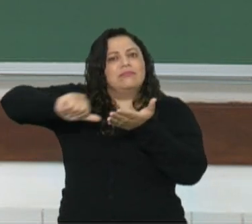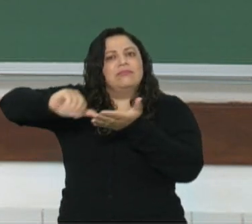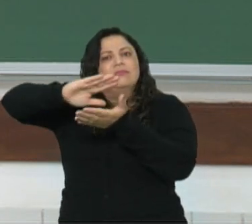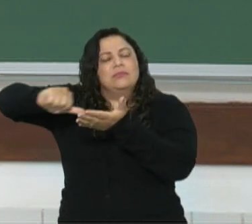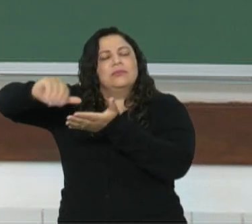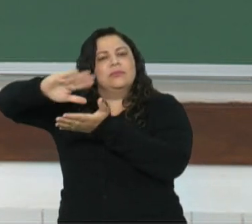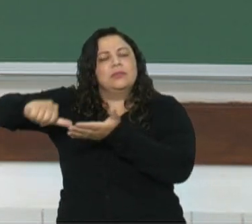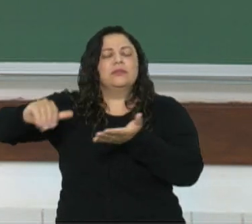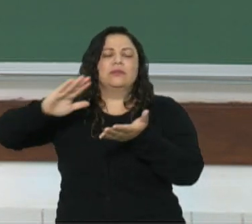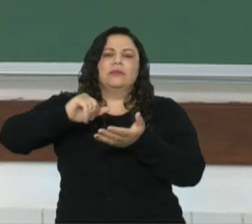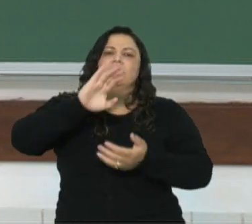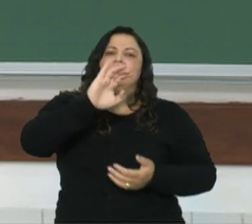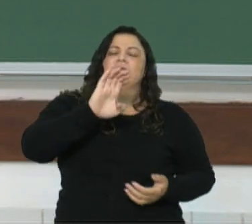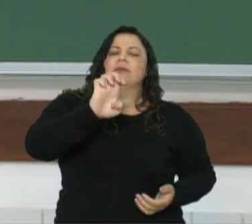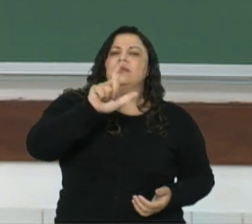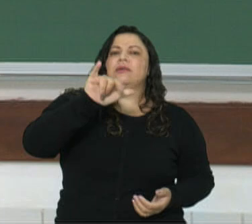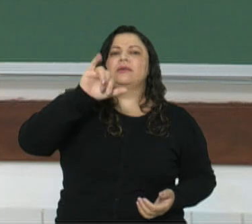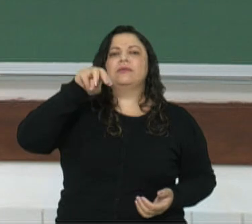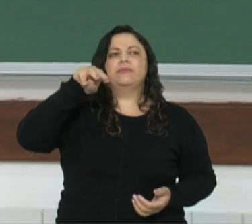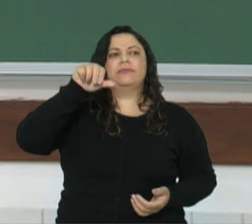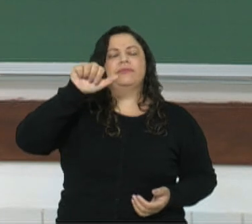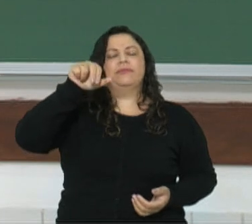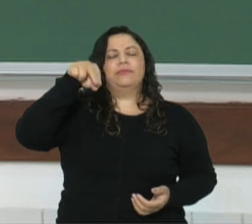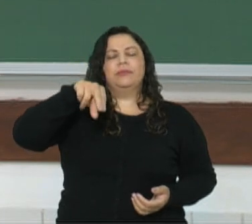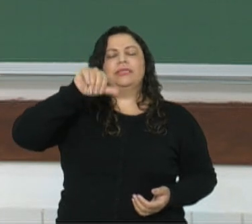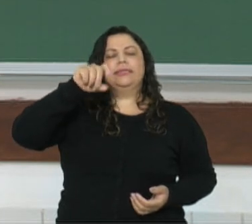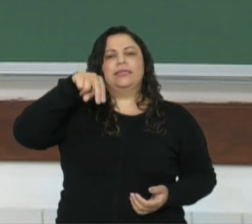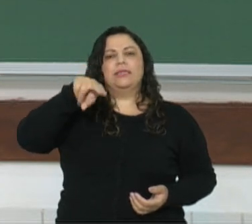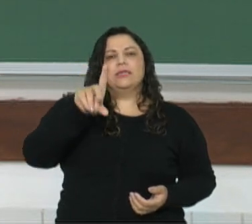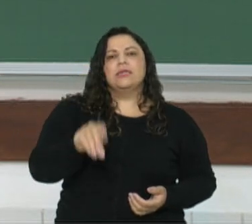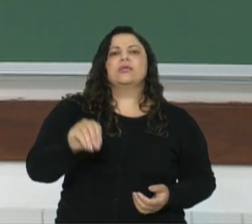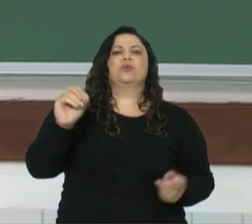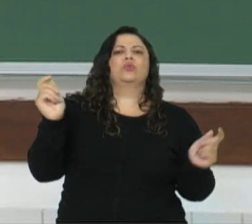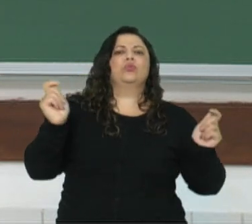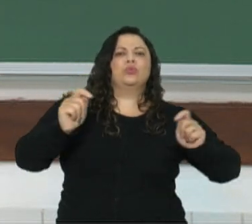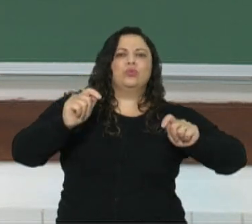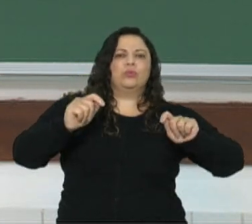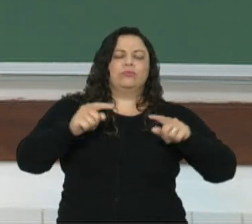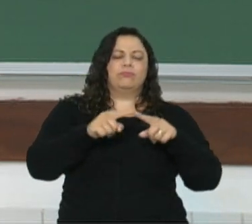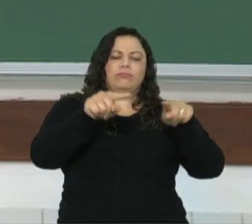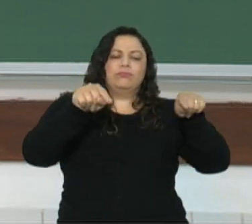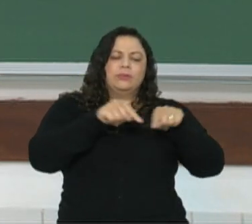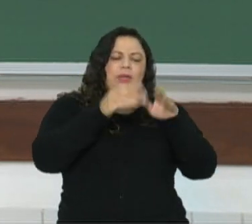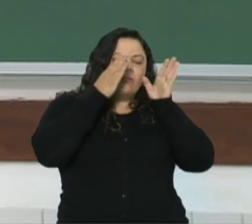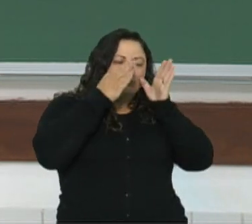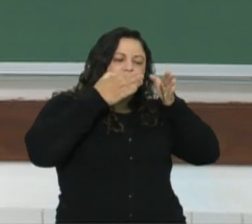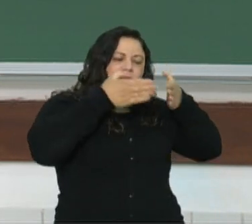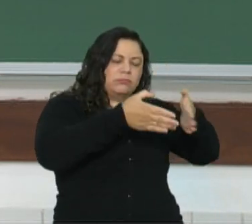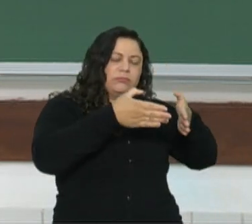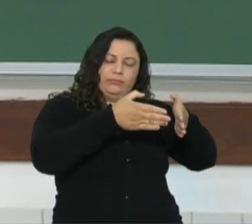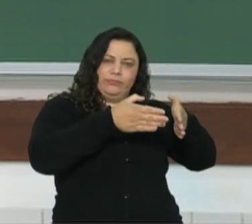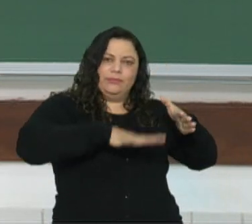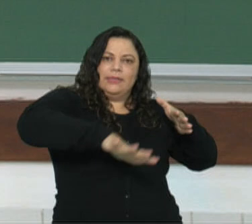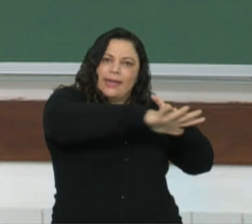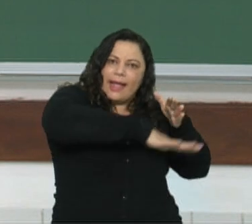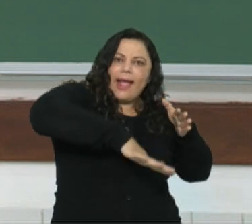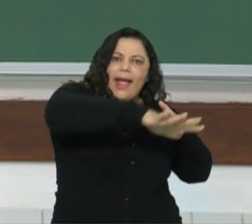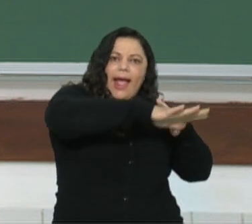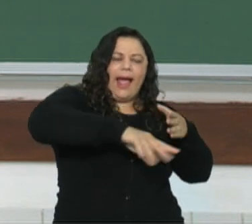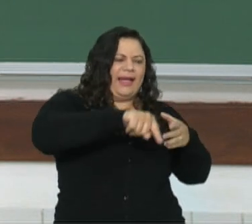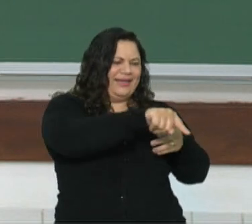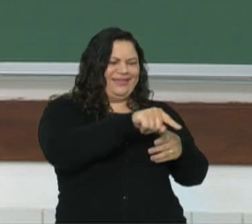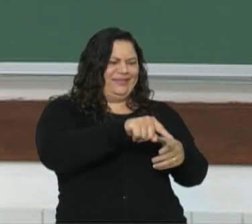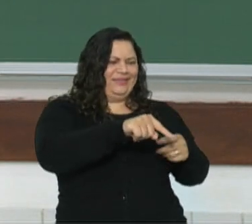eliminando aquilo que não faz parte daquele quadradinho que ele está pesquisando, da área da